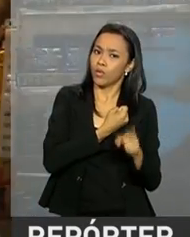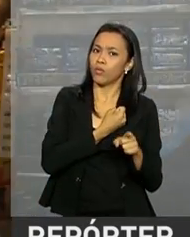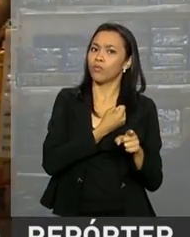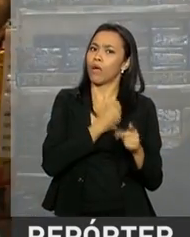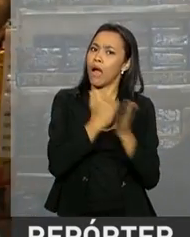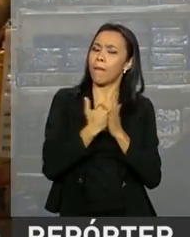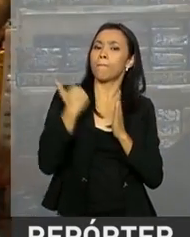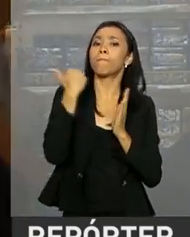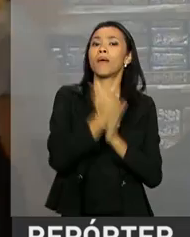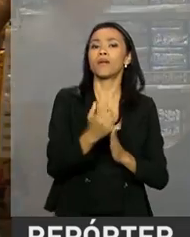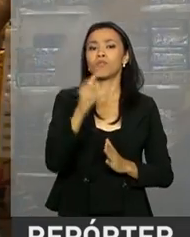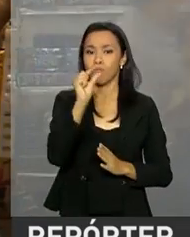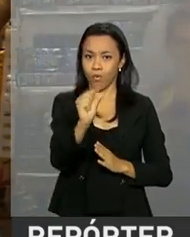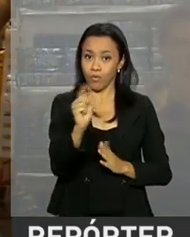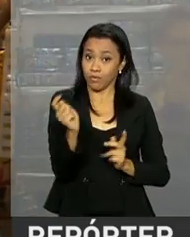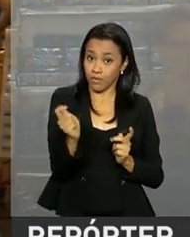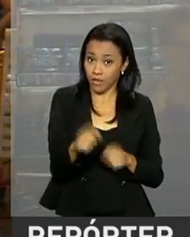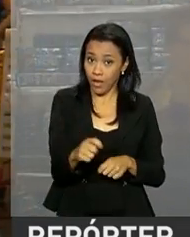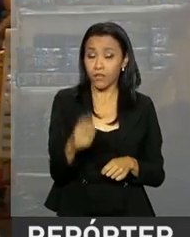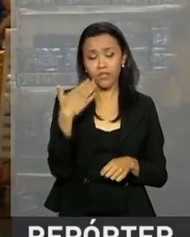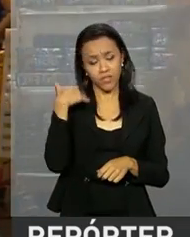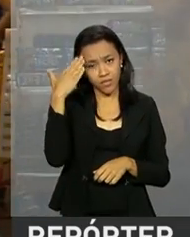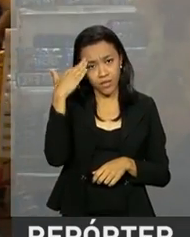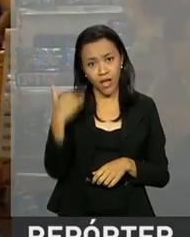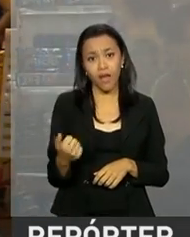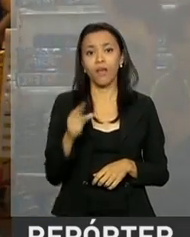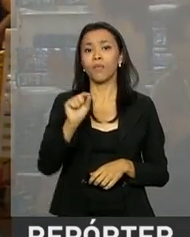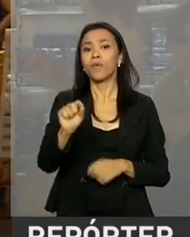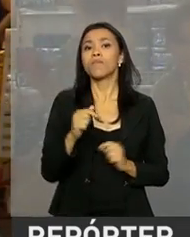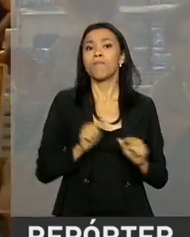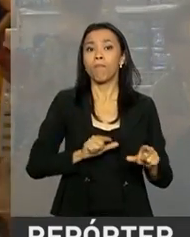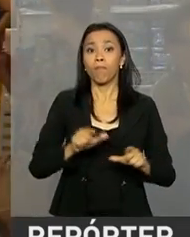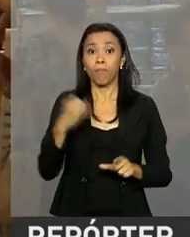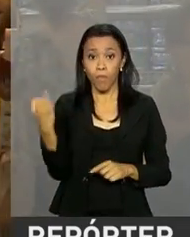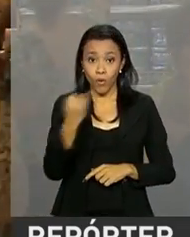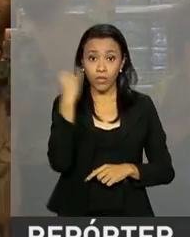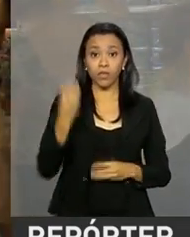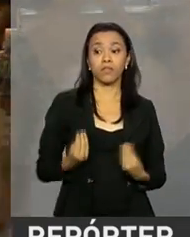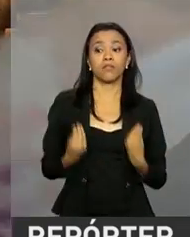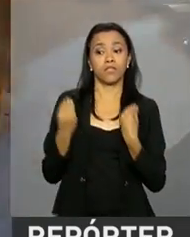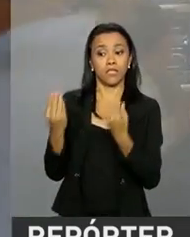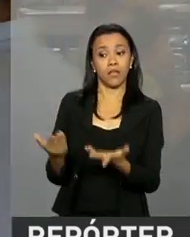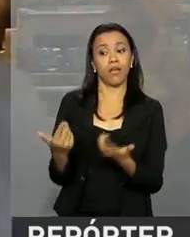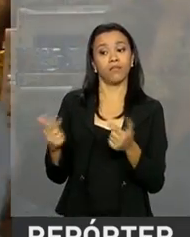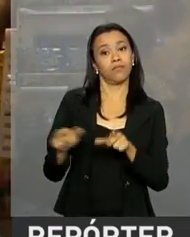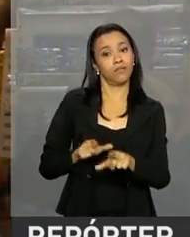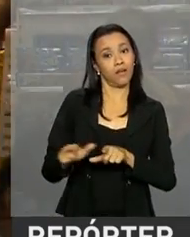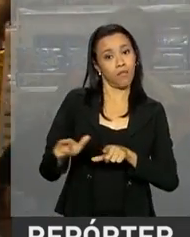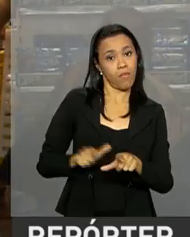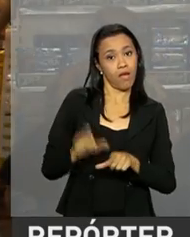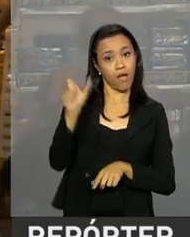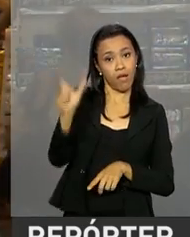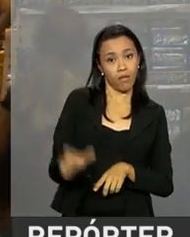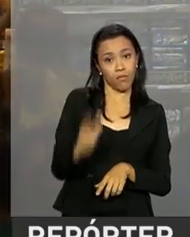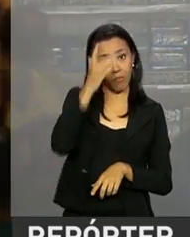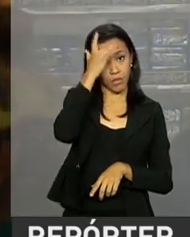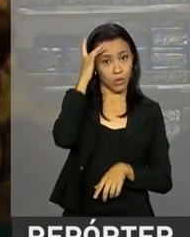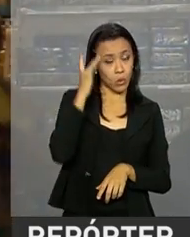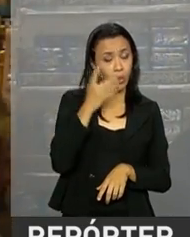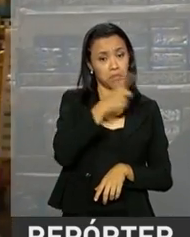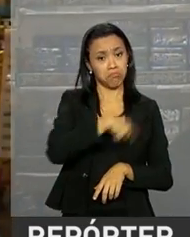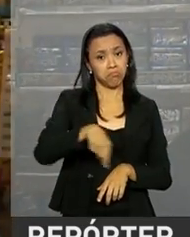número a mais, porque a gente sabe da importância de dar um emprego para uma pessoa que ela não é